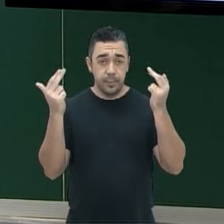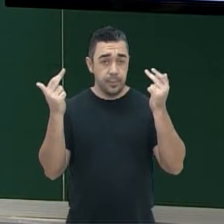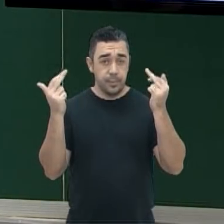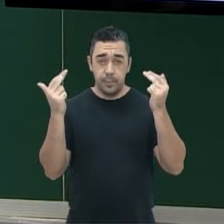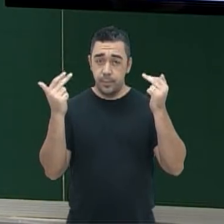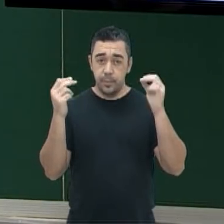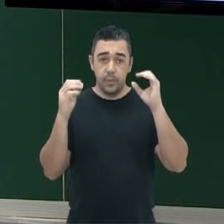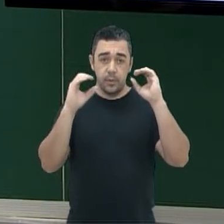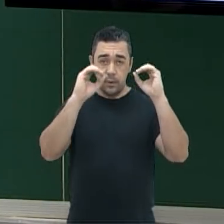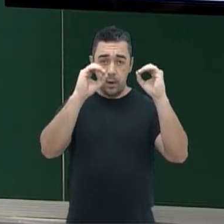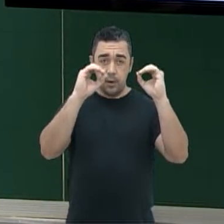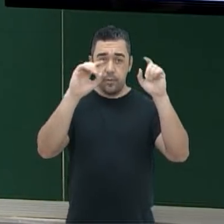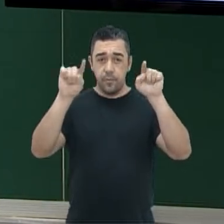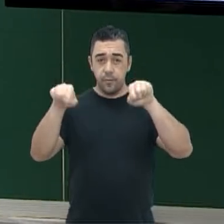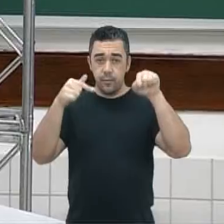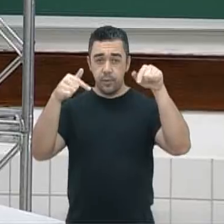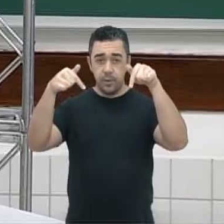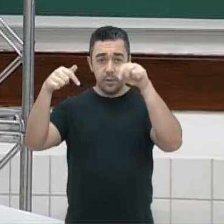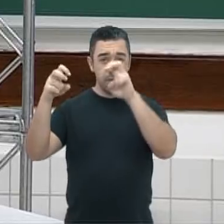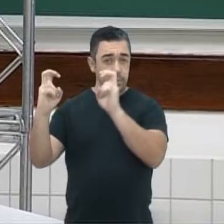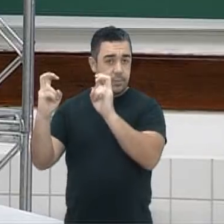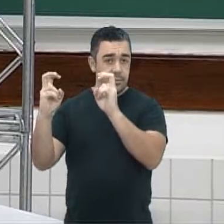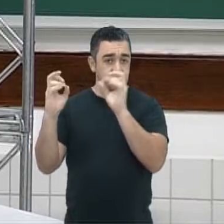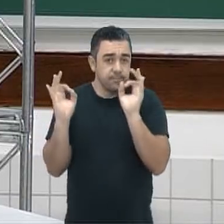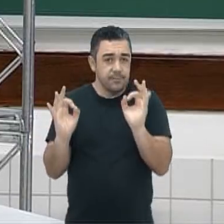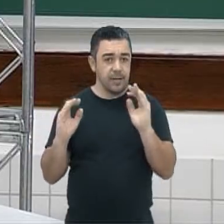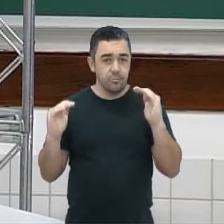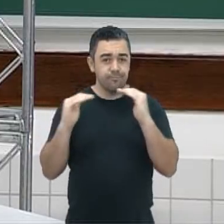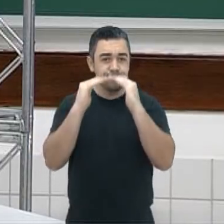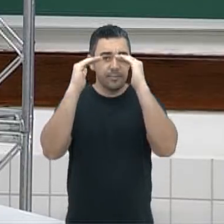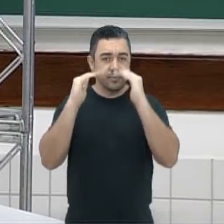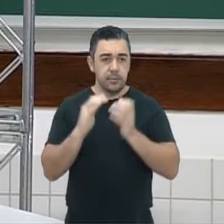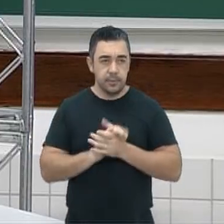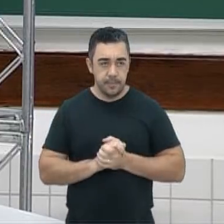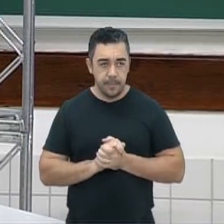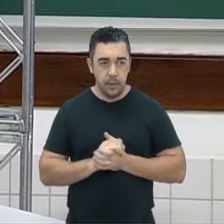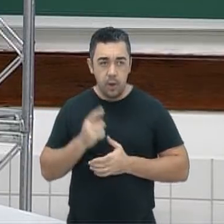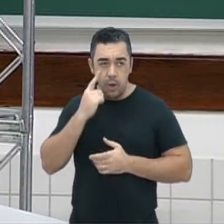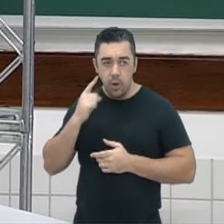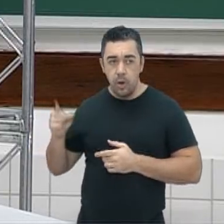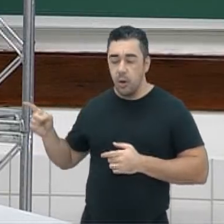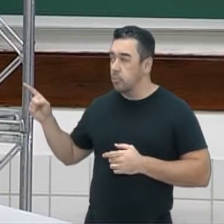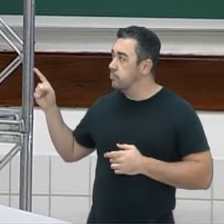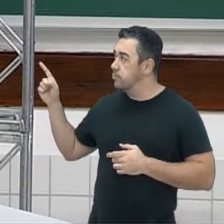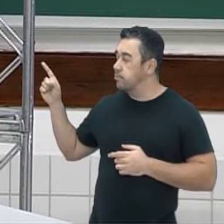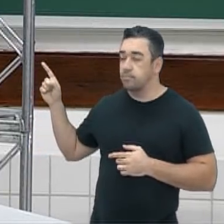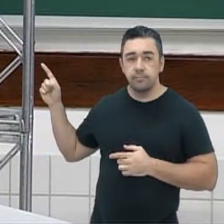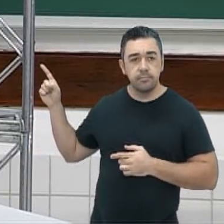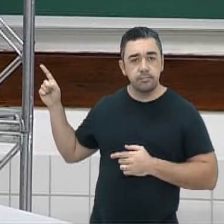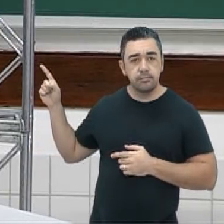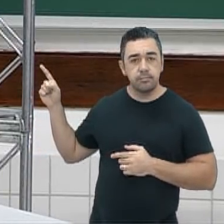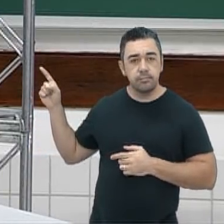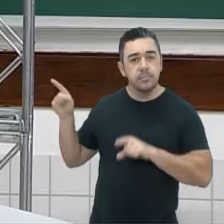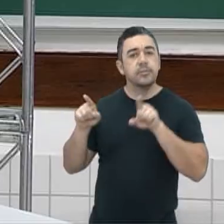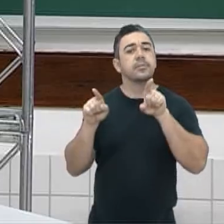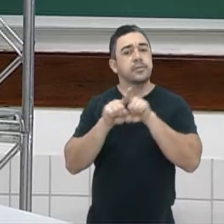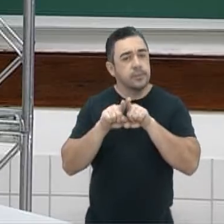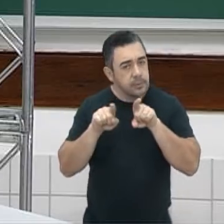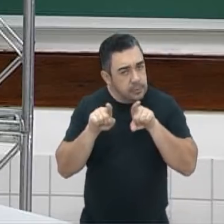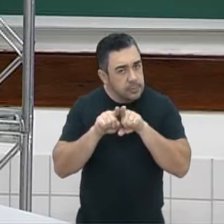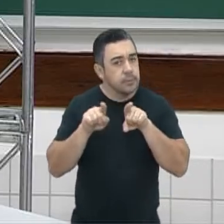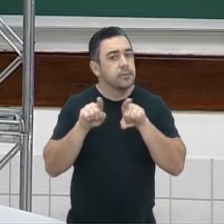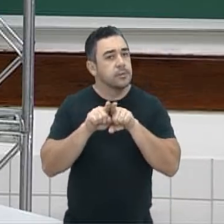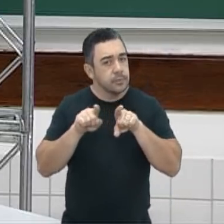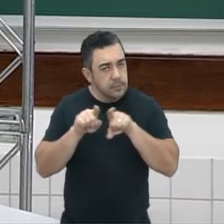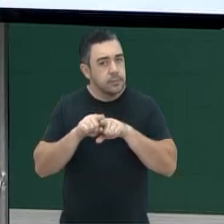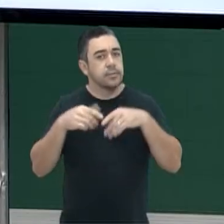Deu equivalente, não deu? Vamos só olhar aqui, ó, que os 6 oitavos também vai dar equivalente. Bom, então, pelo